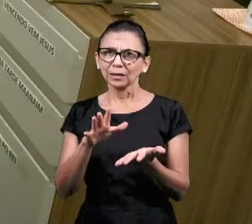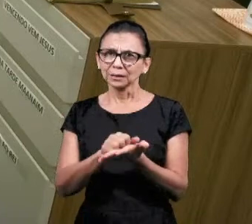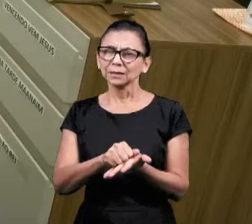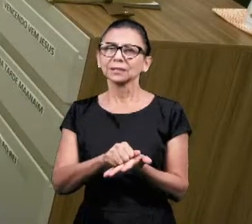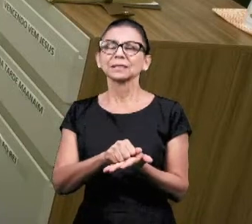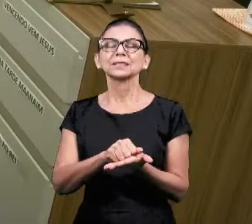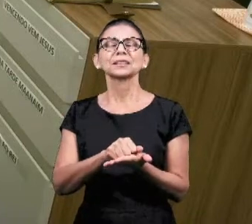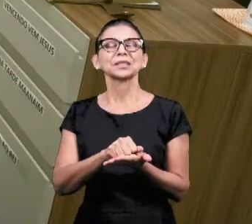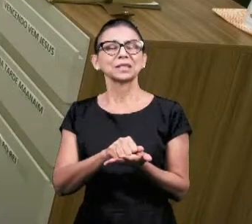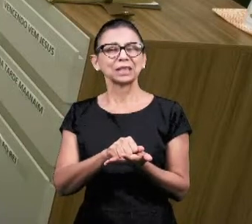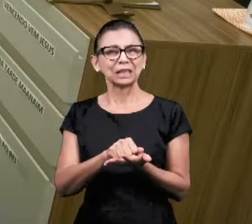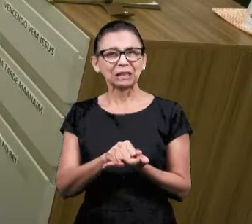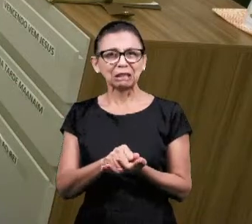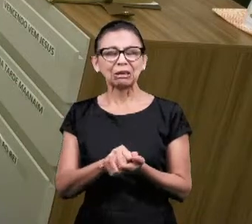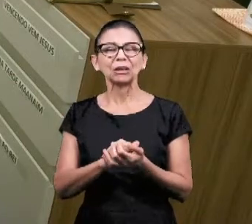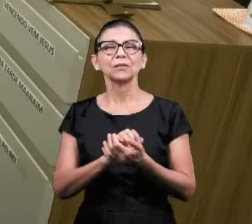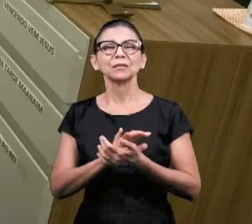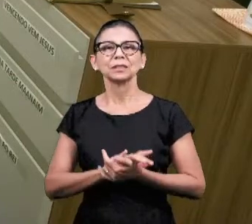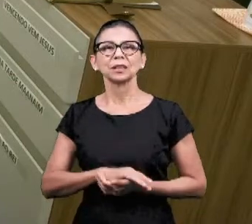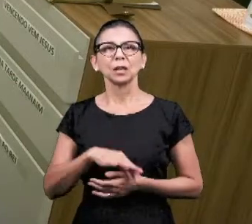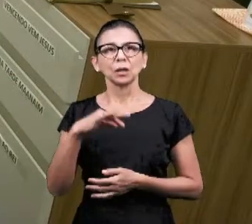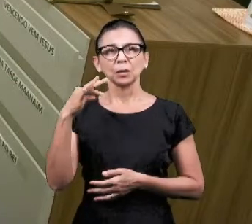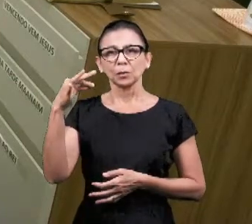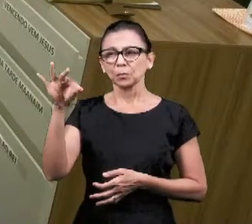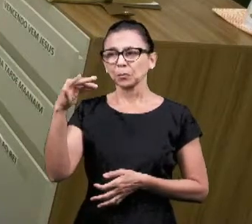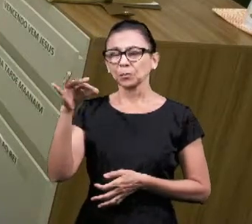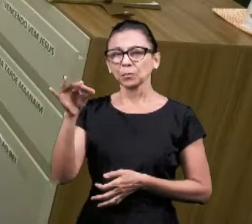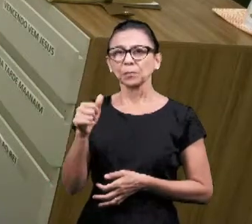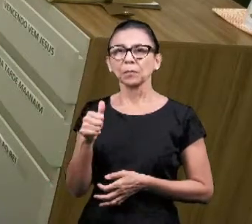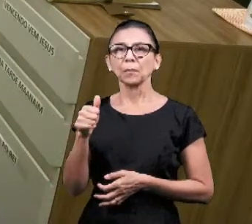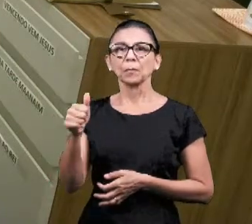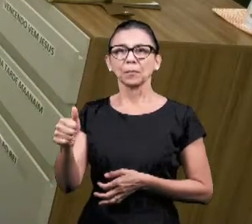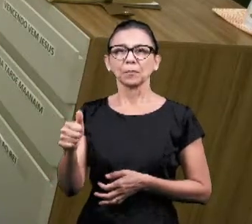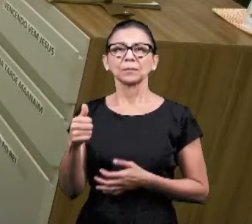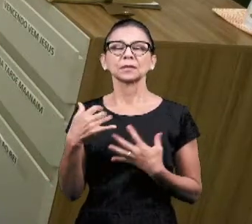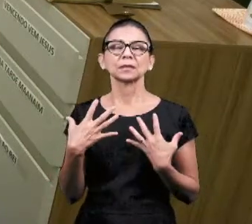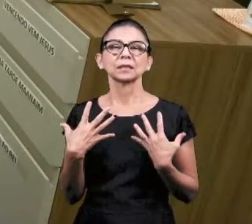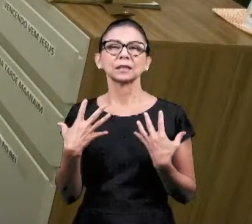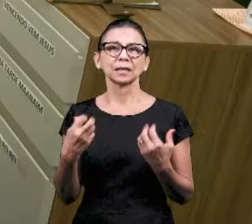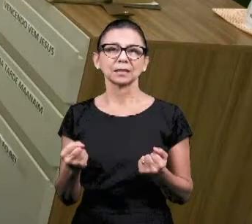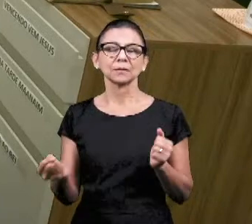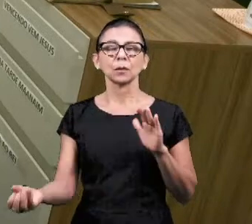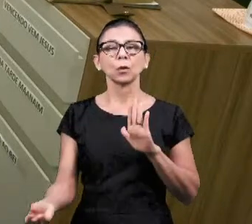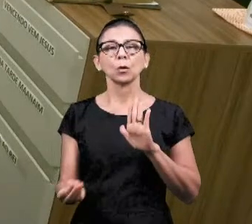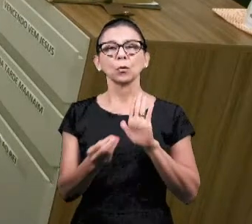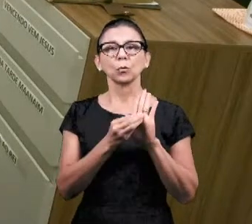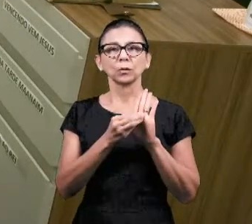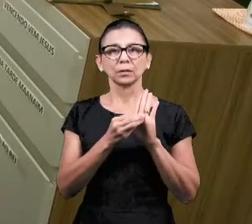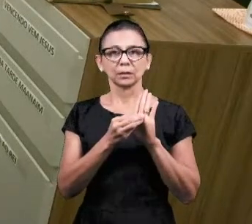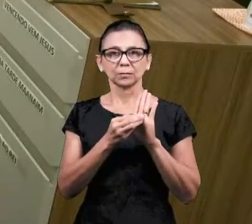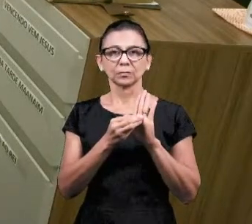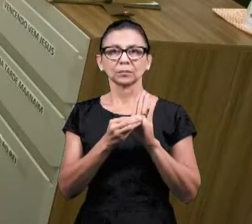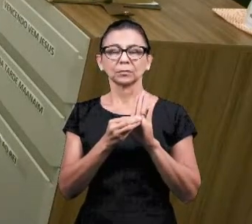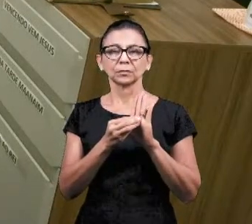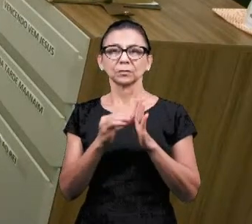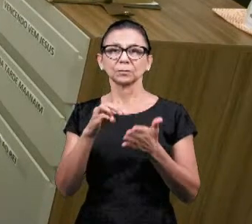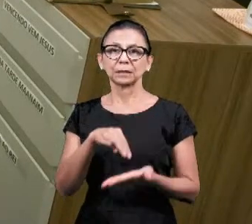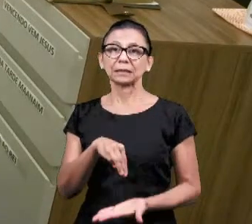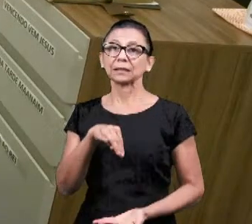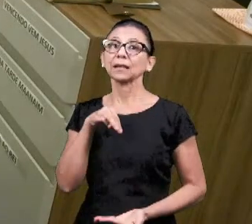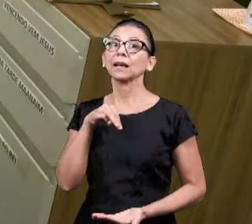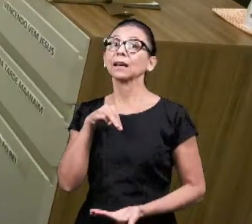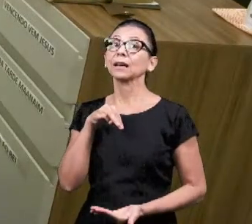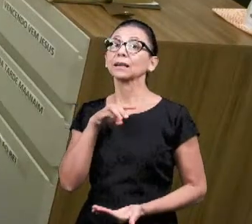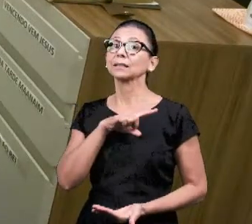inscreva, ative o sininho em todas para você receber todos os conteúdos que são gerados pela Igreja Cristã Maranata. E não se